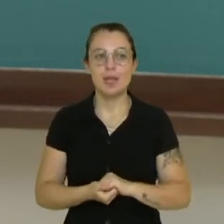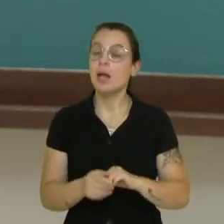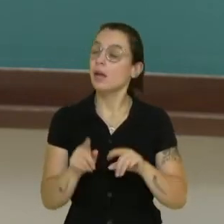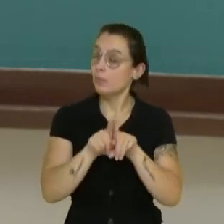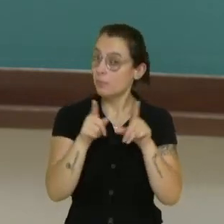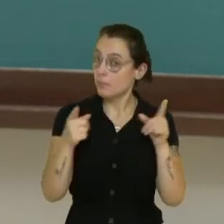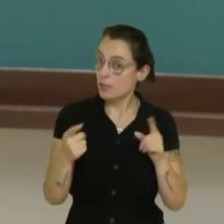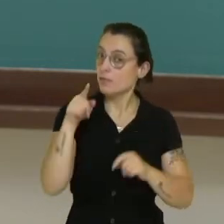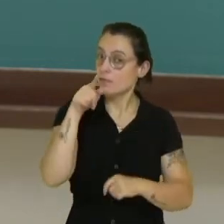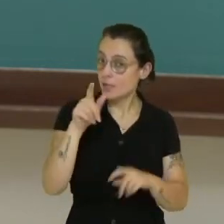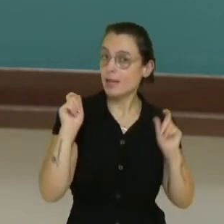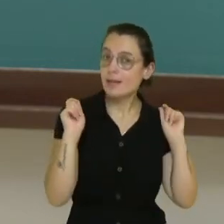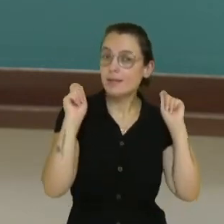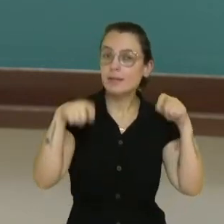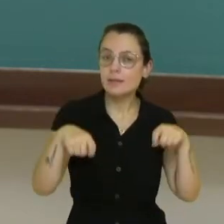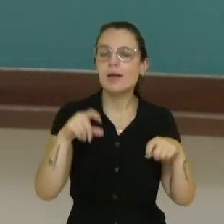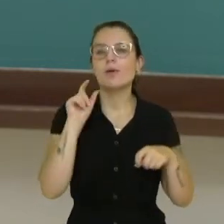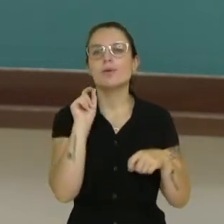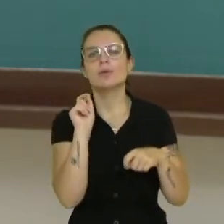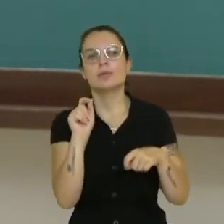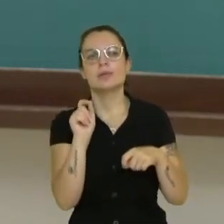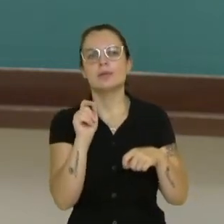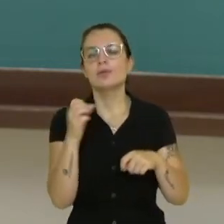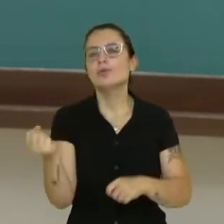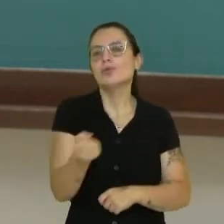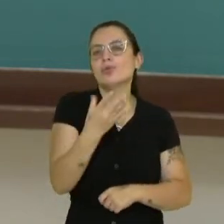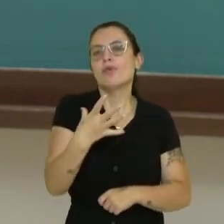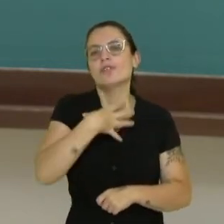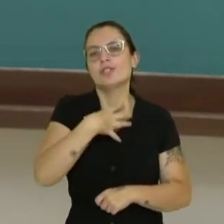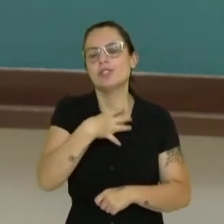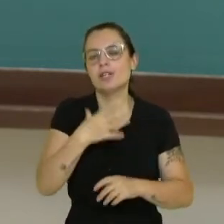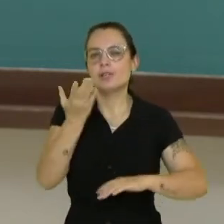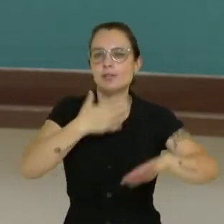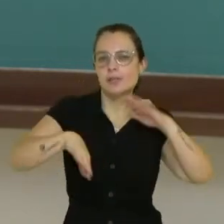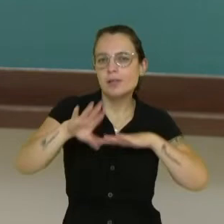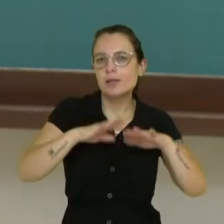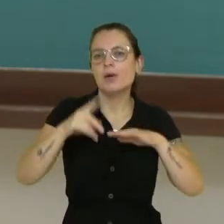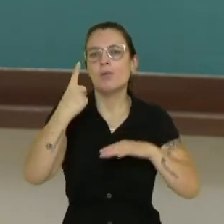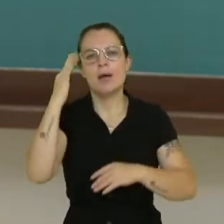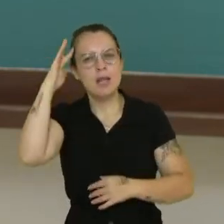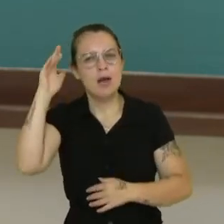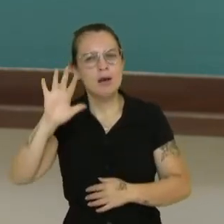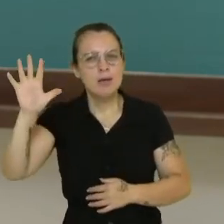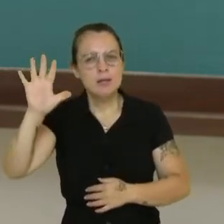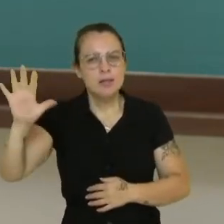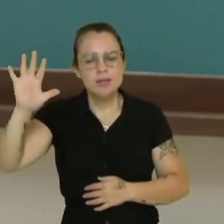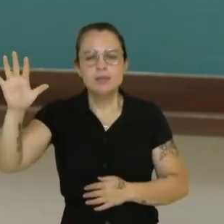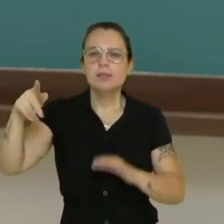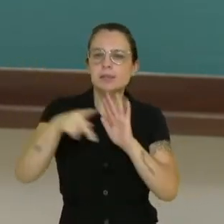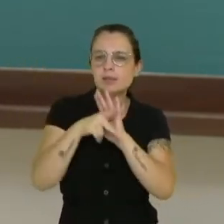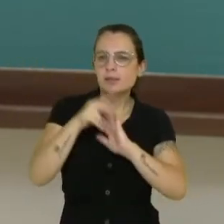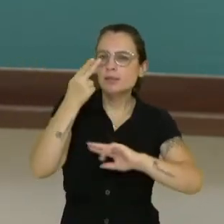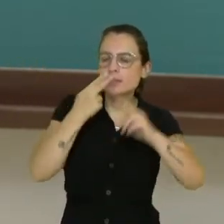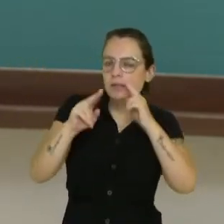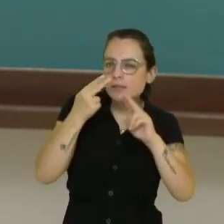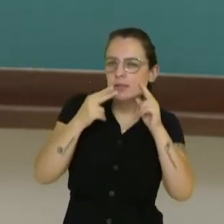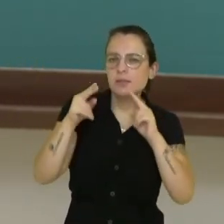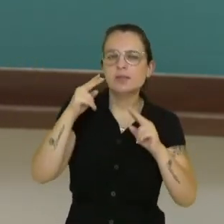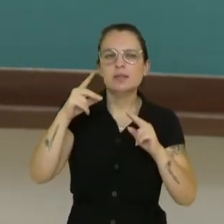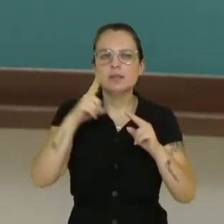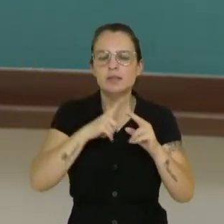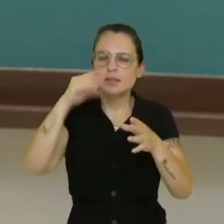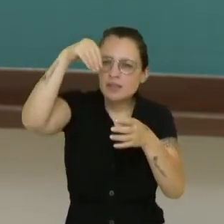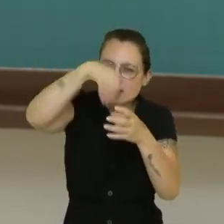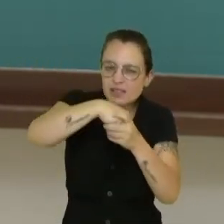Mas você pode propor uma nova forma de organizar uma teoria musical dentro do